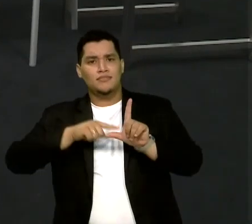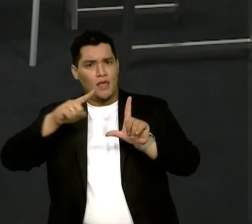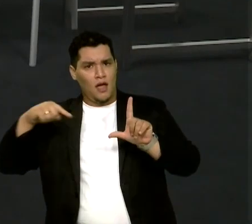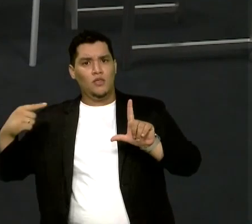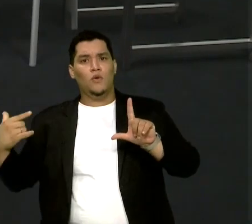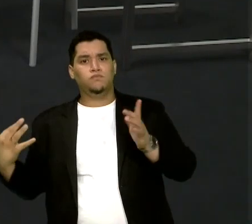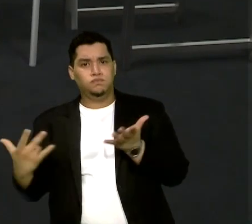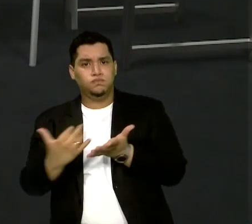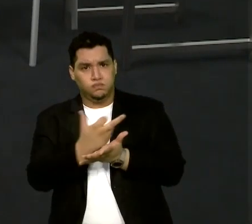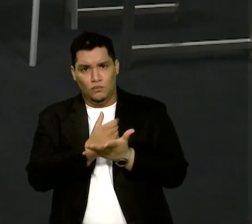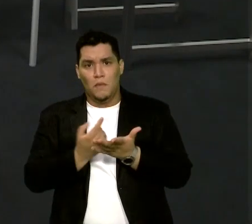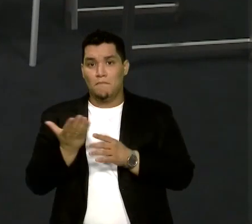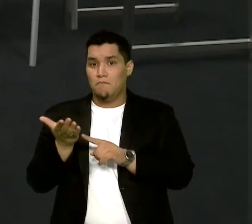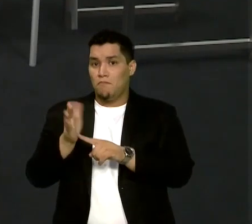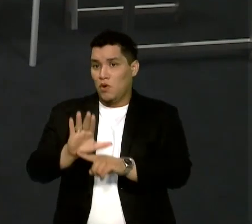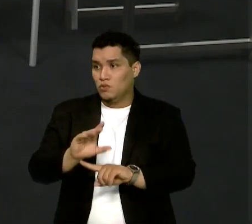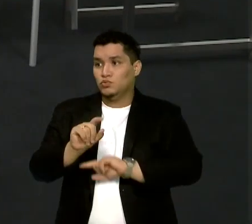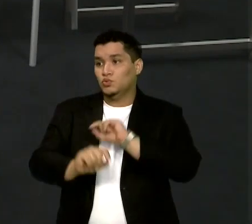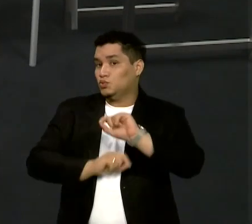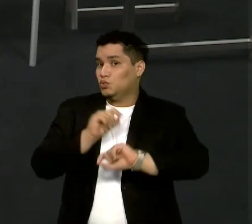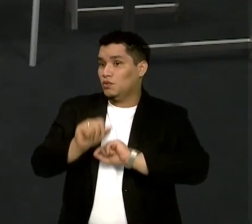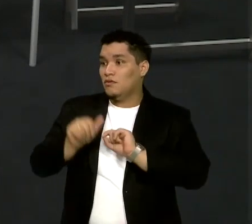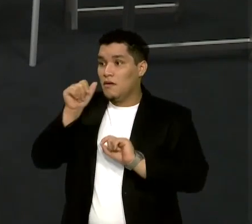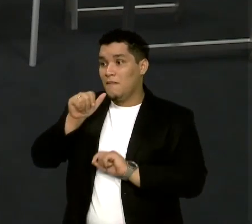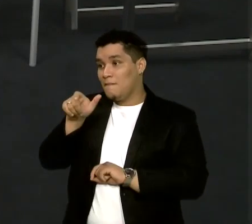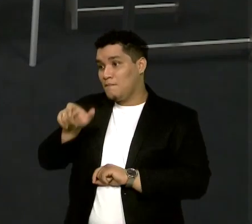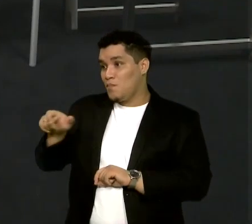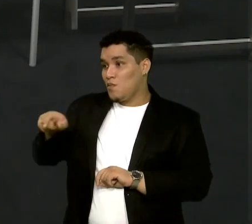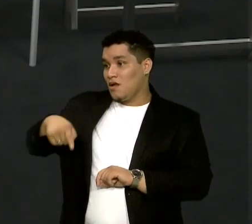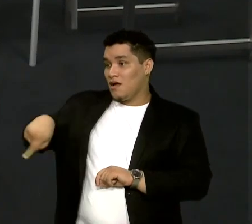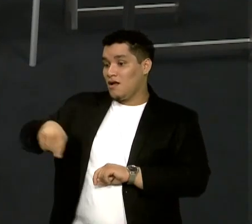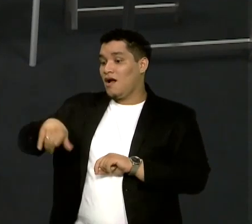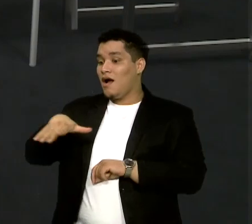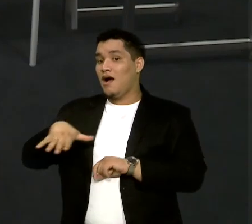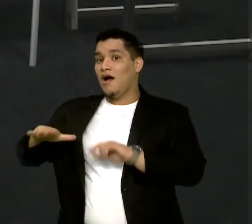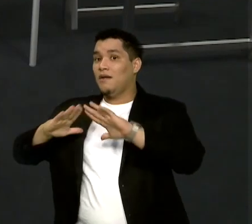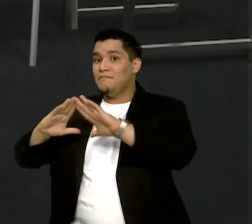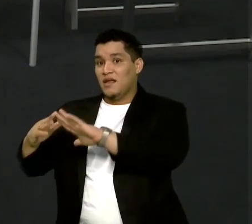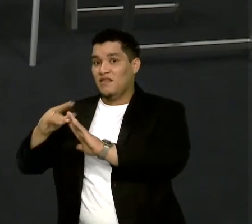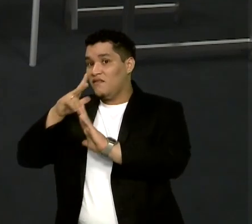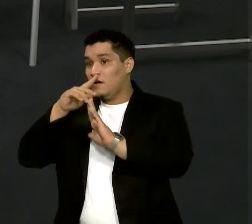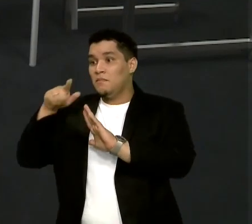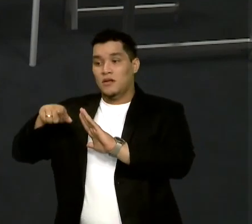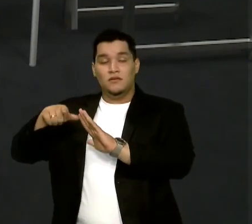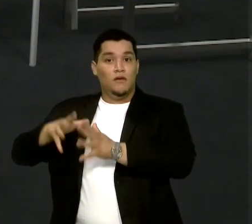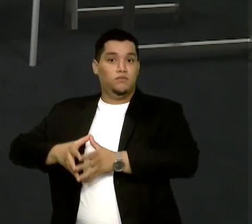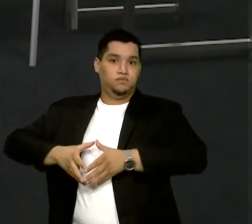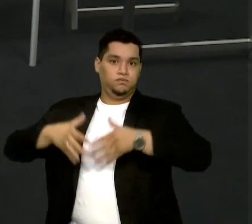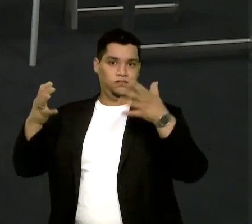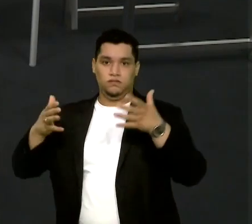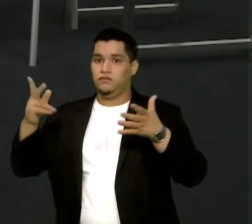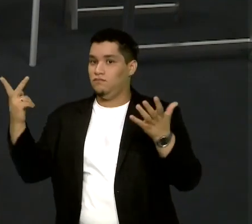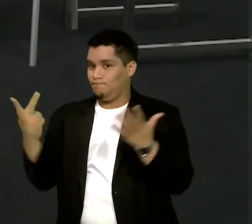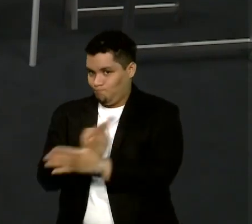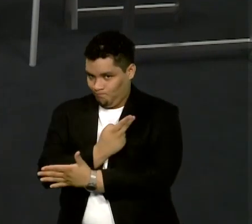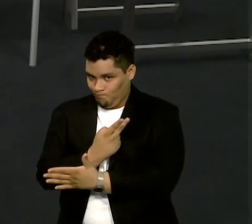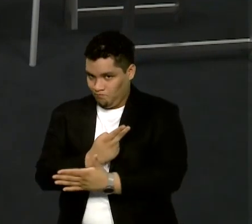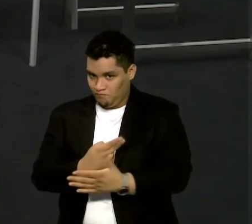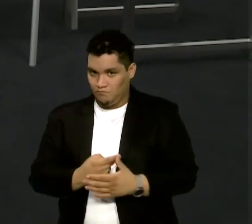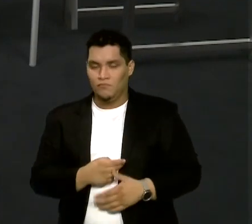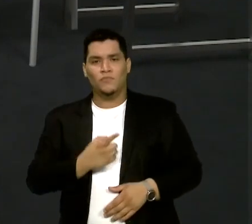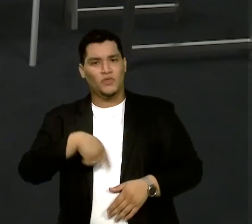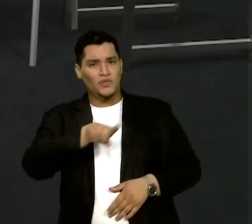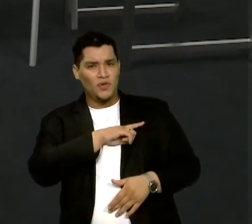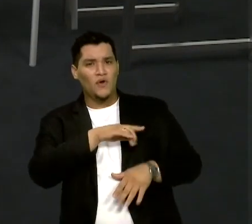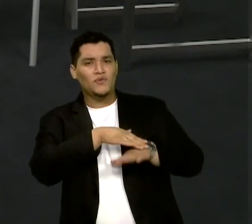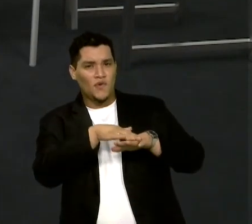mulheres que vivem em periferias, estão, infelizmente, em número maior. Com certeza. E essa troca, você estava falando, você conversa